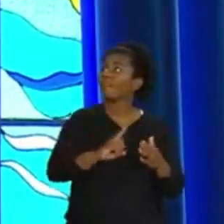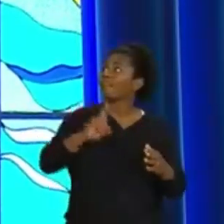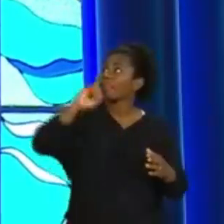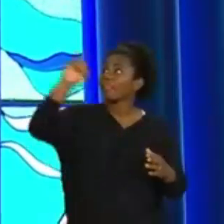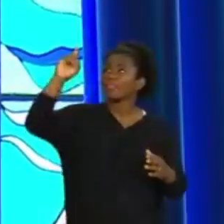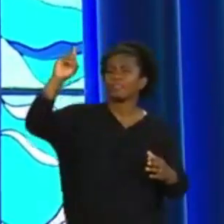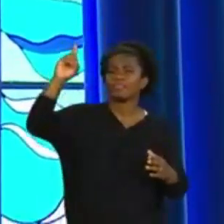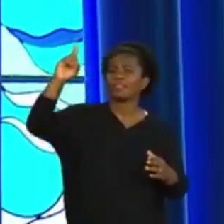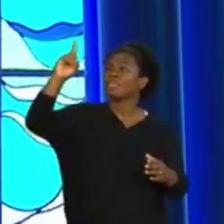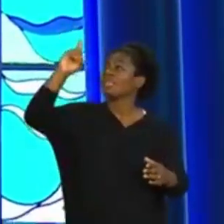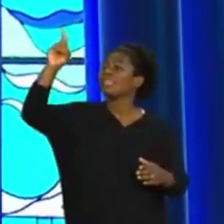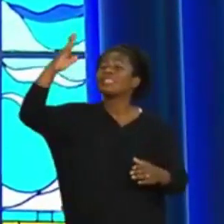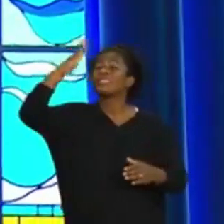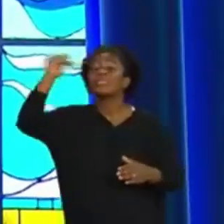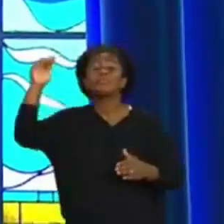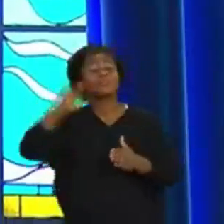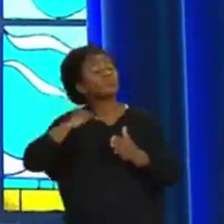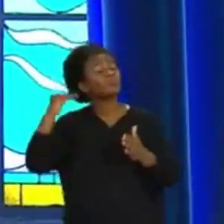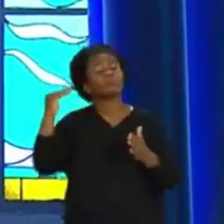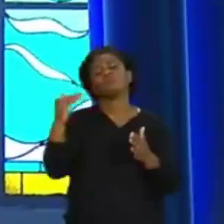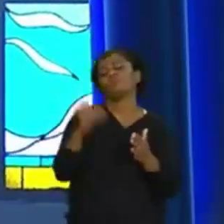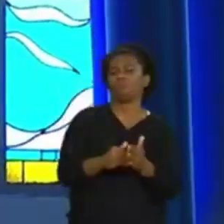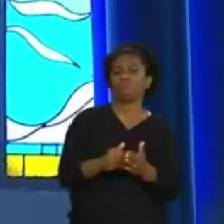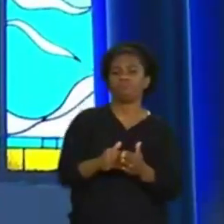de tudo.